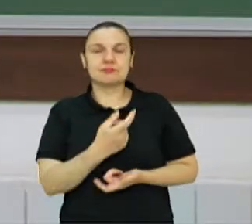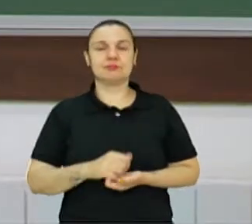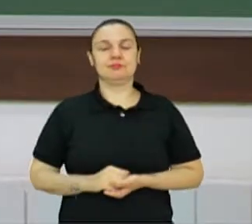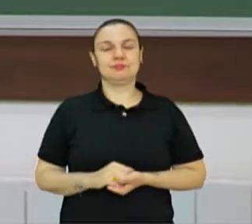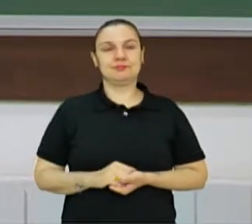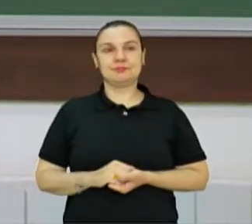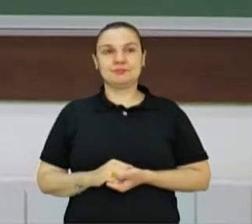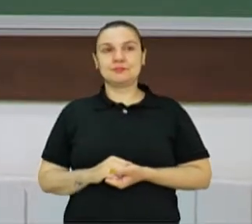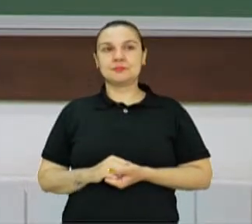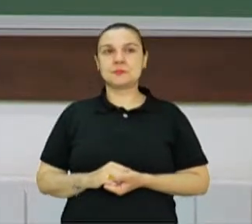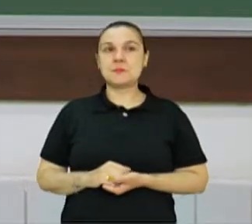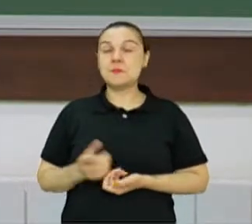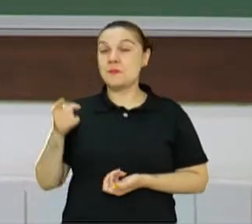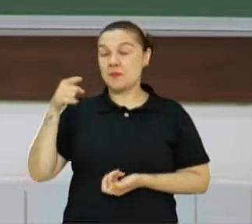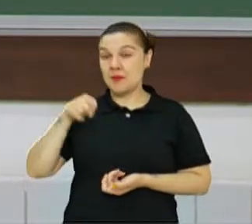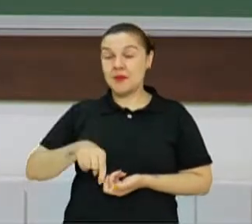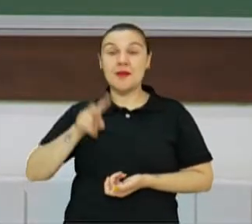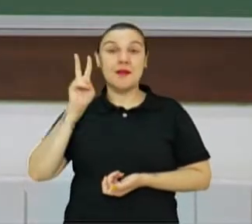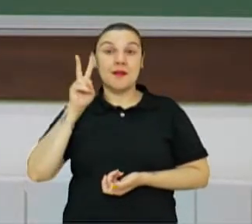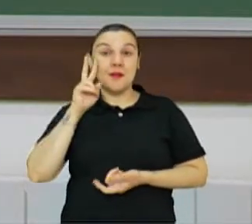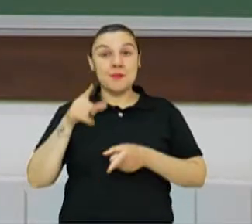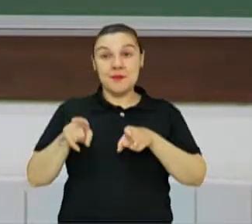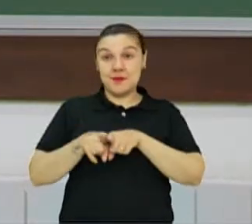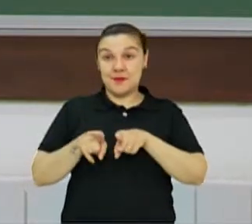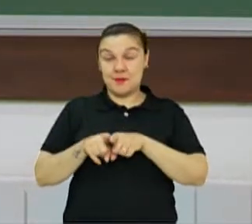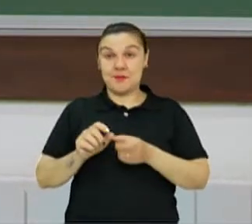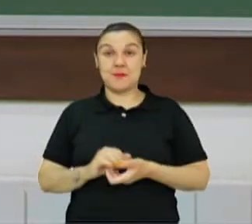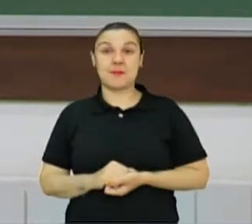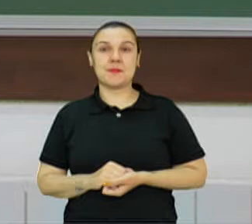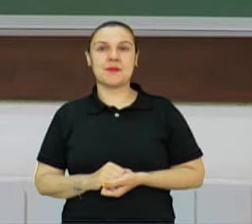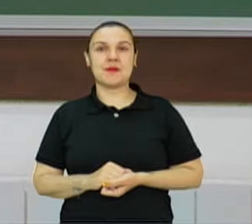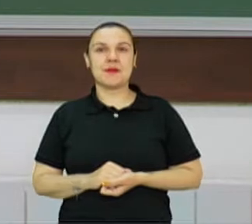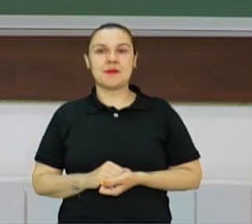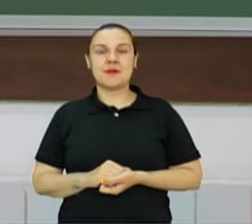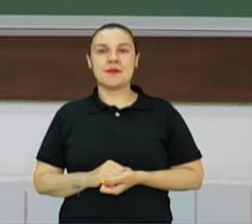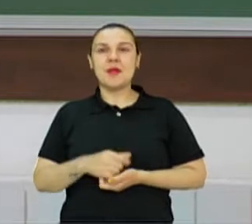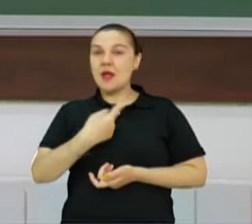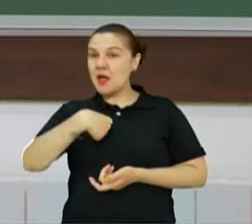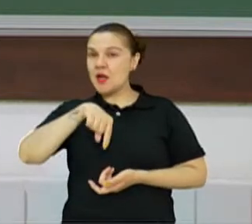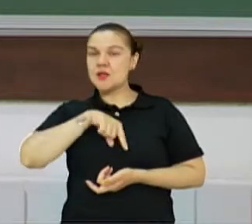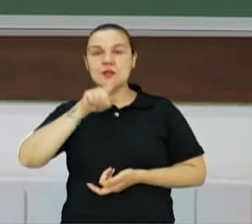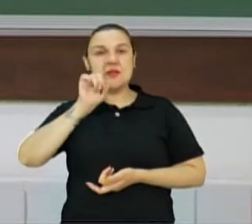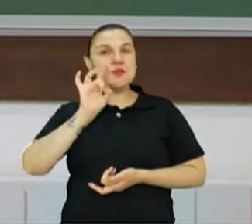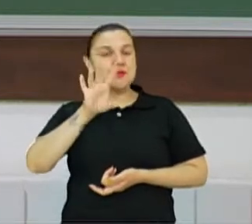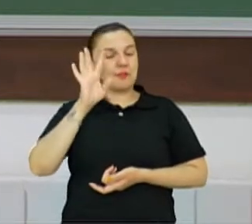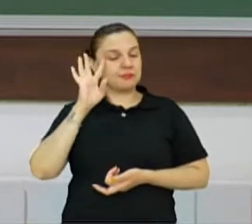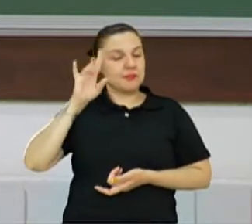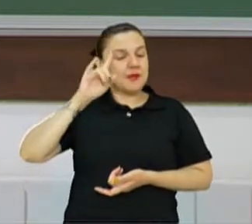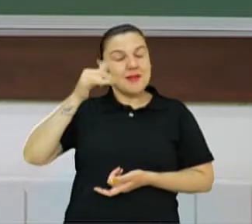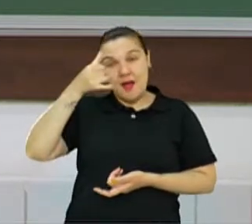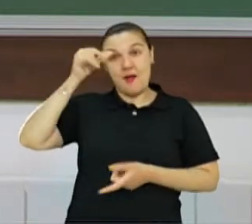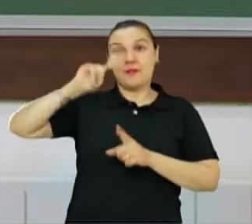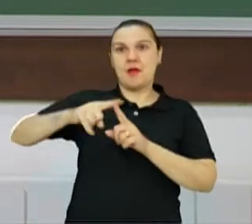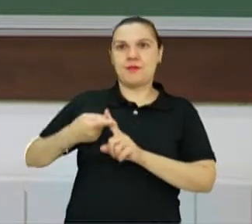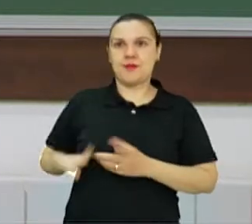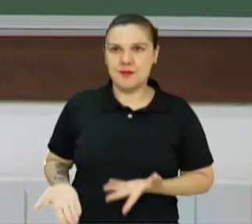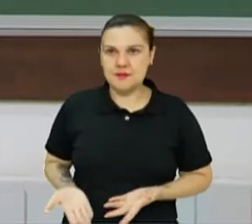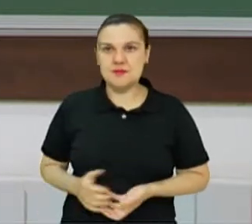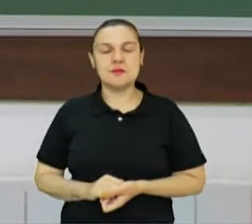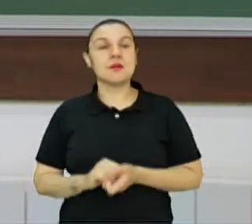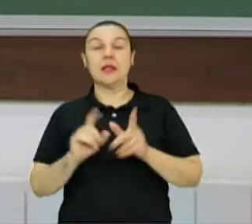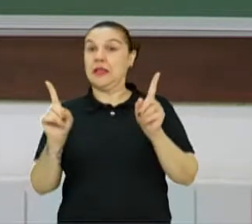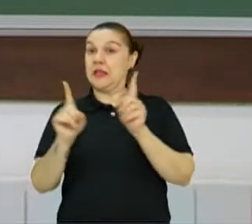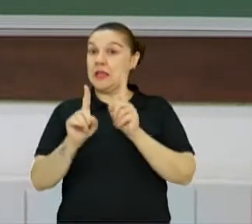certo? E lembrando também, que a gente não pode apenas pensar em evitar a gravidez. Quando estamos falando